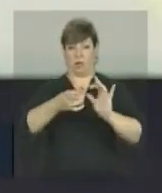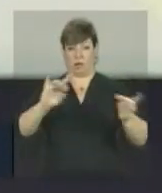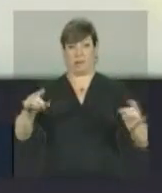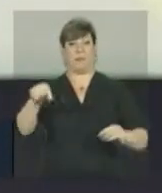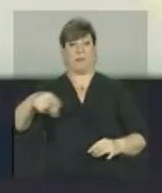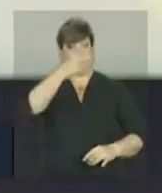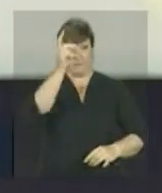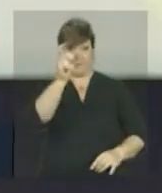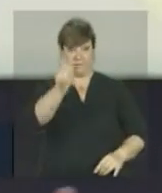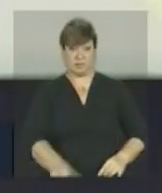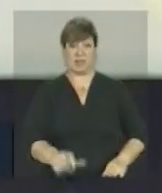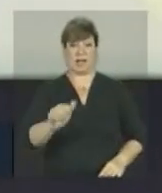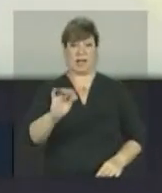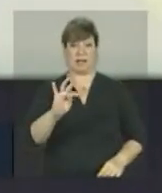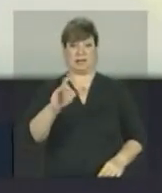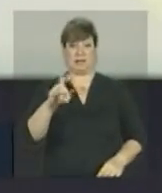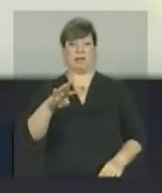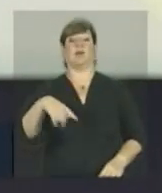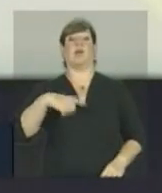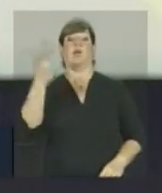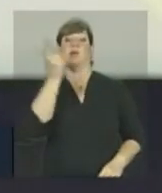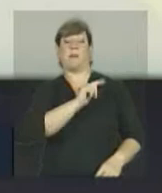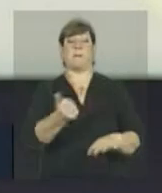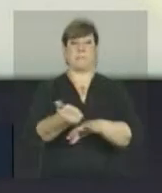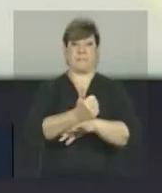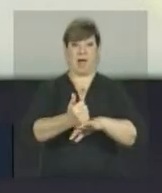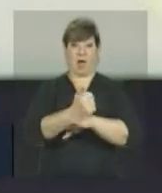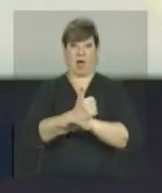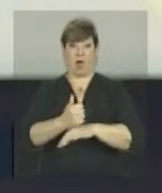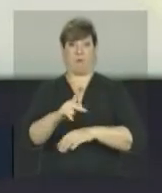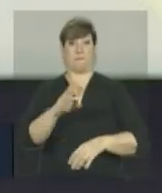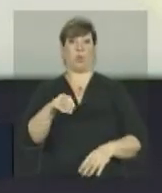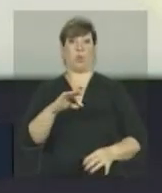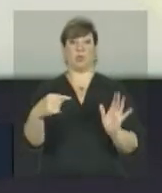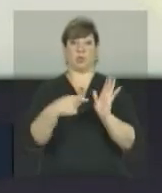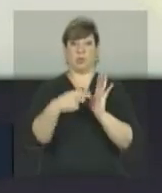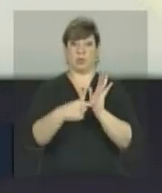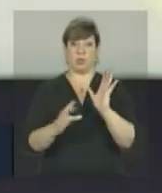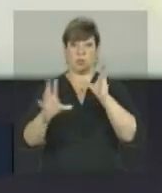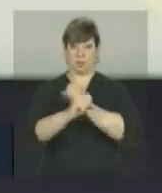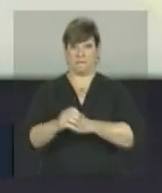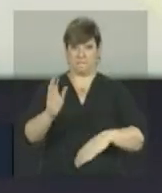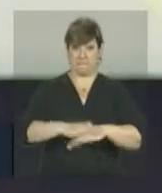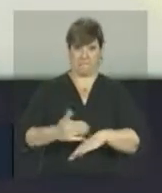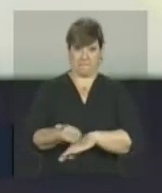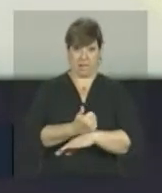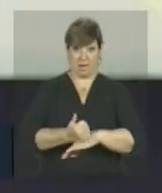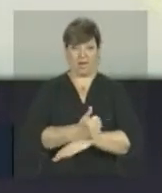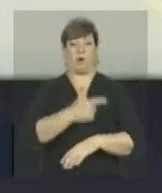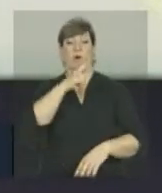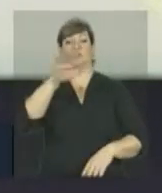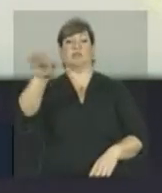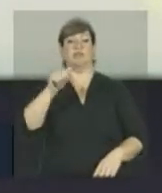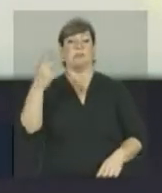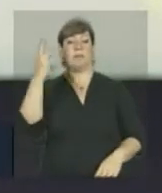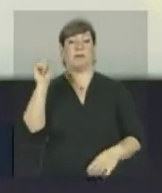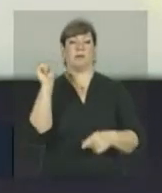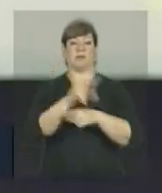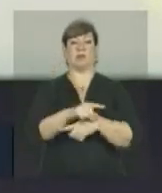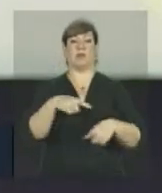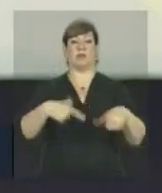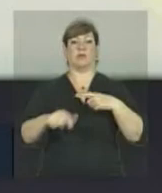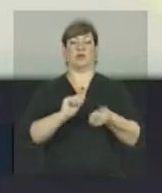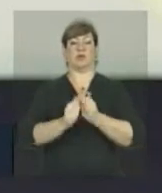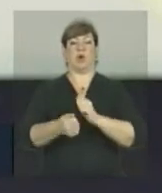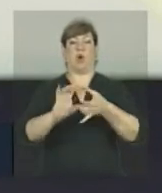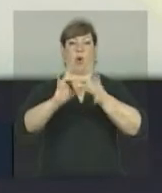consegue as melhores classificações nessas modalidades, ou que é convocado para os Jogos Olímpicos ou para os Jogos Paralímpicos, passa a